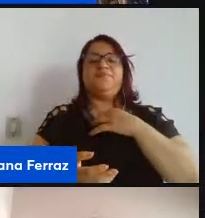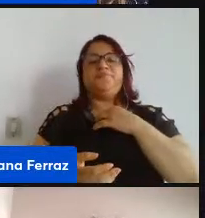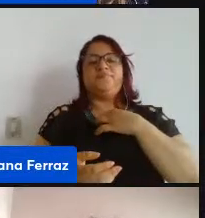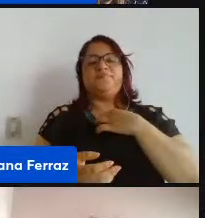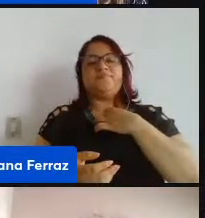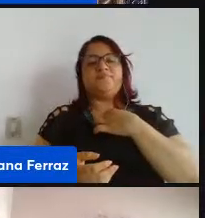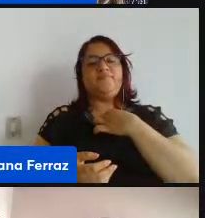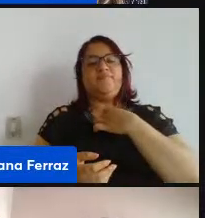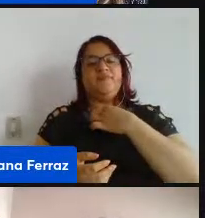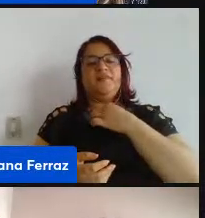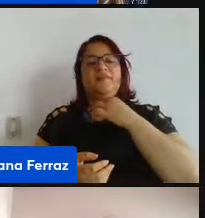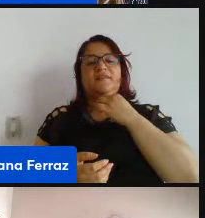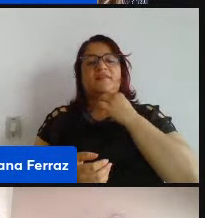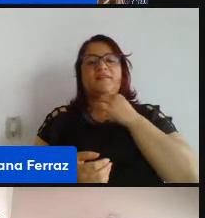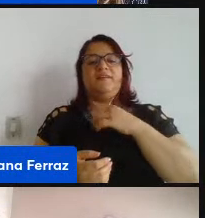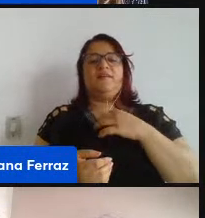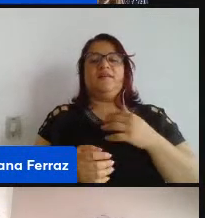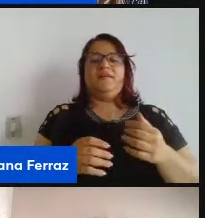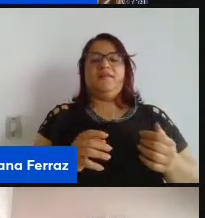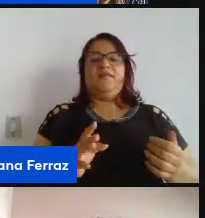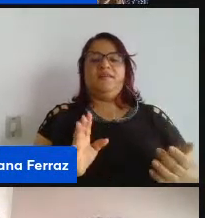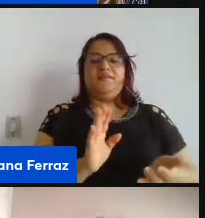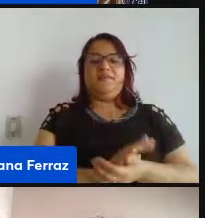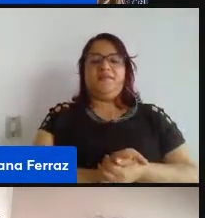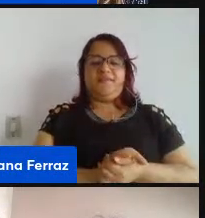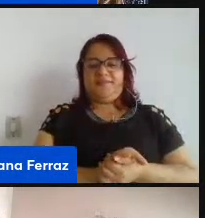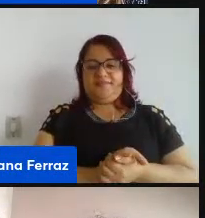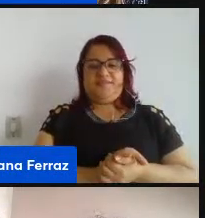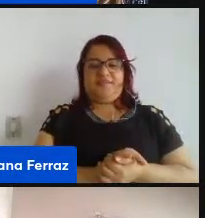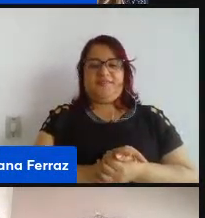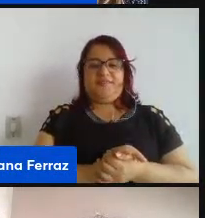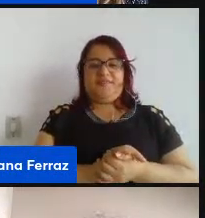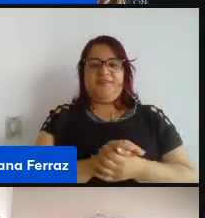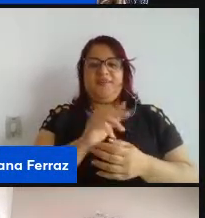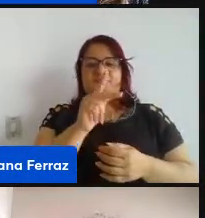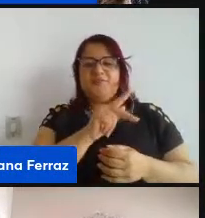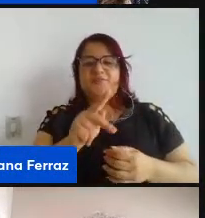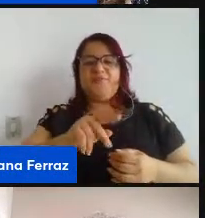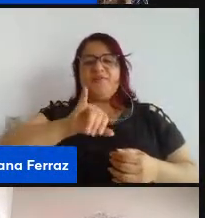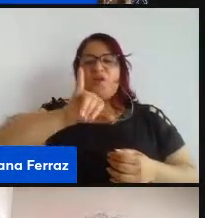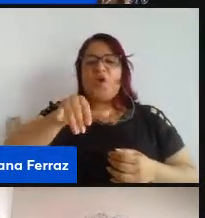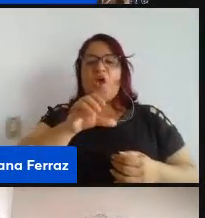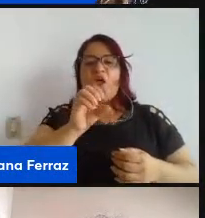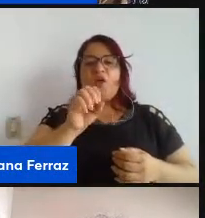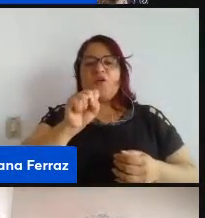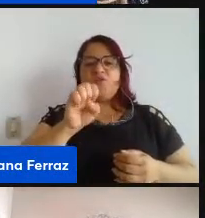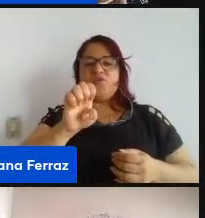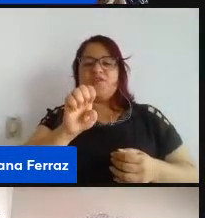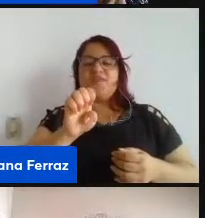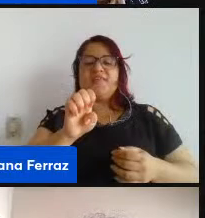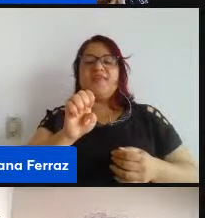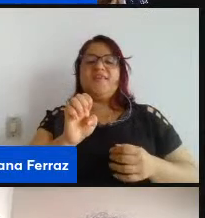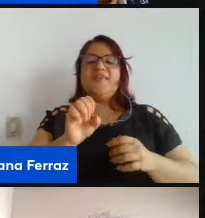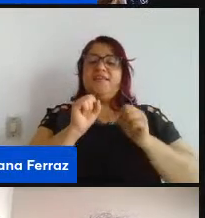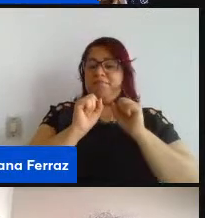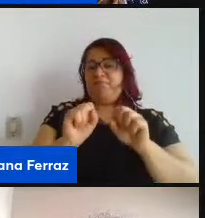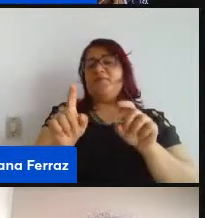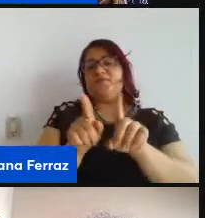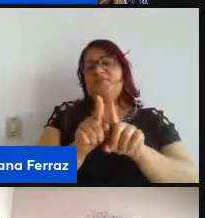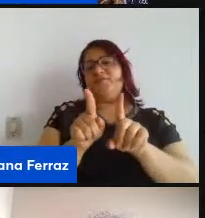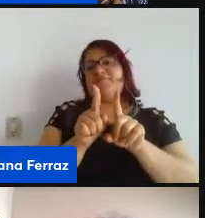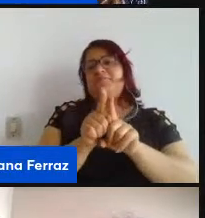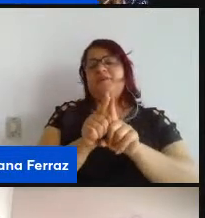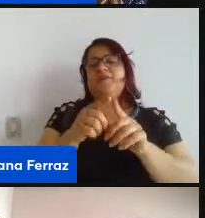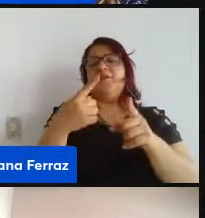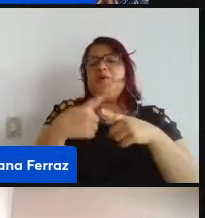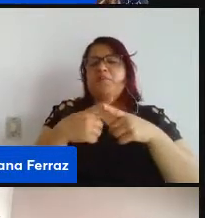Ricardo, como o senhor ali, eu vejo que tem no seu currículo alguma coisa com as crianças ali, em classes populares, eu